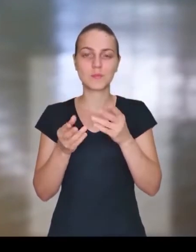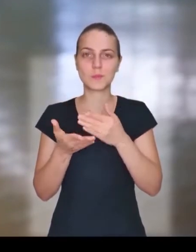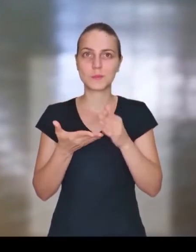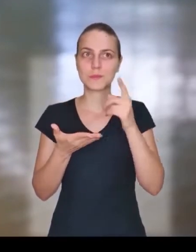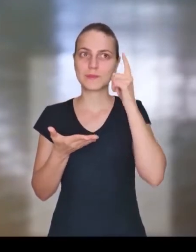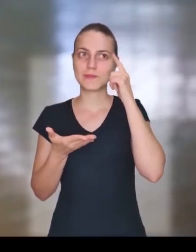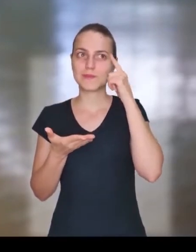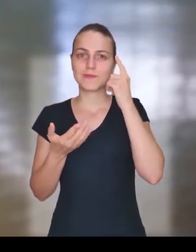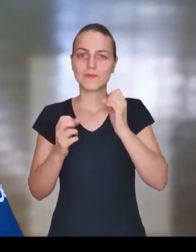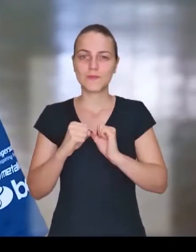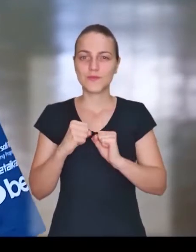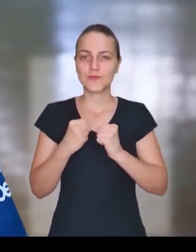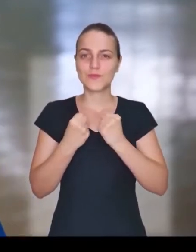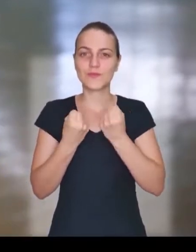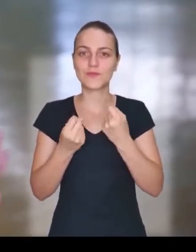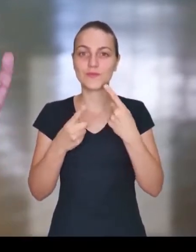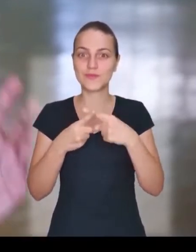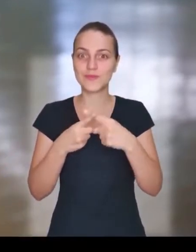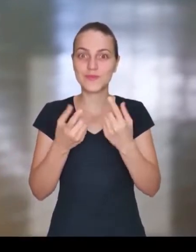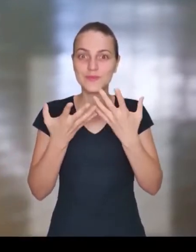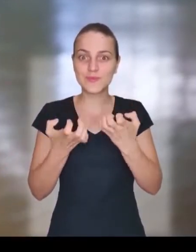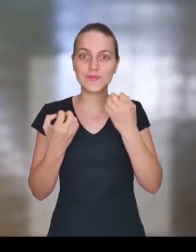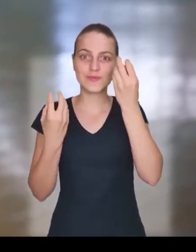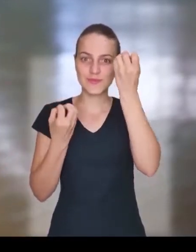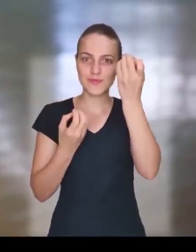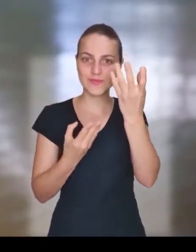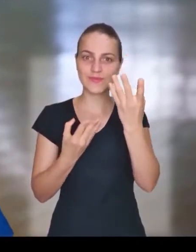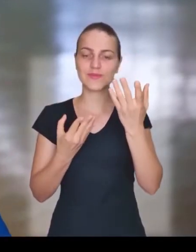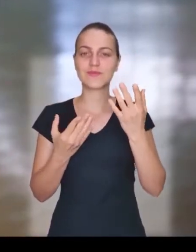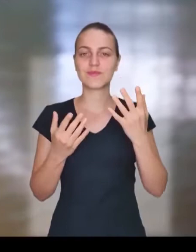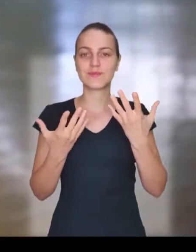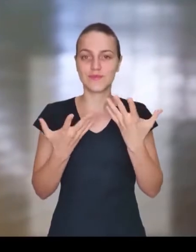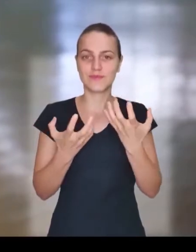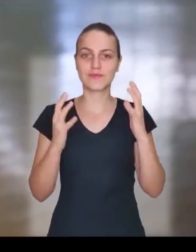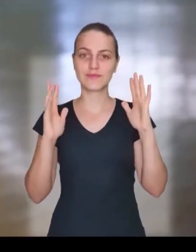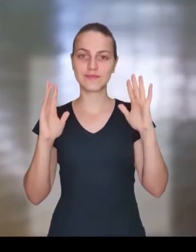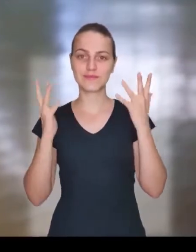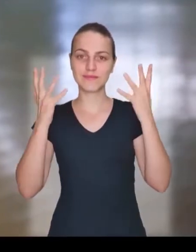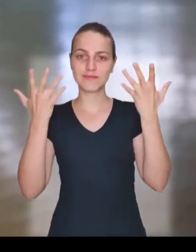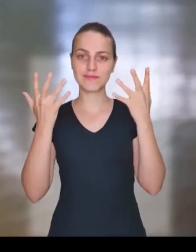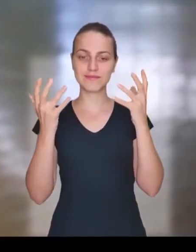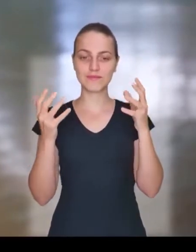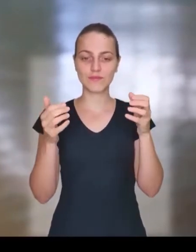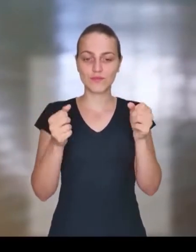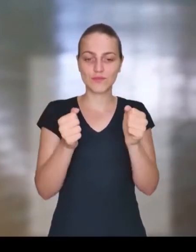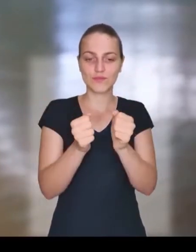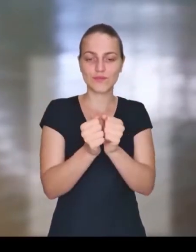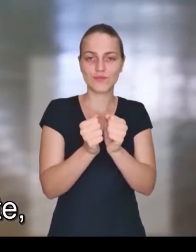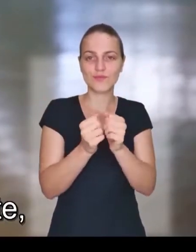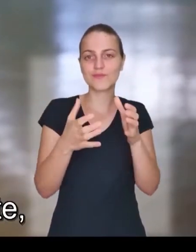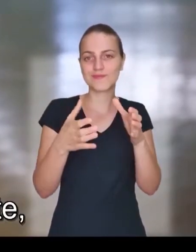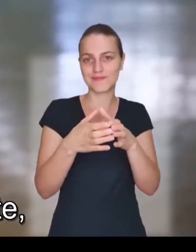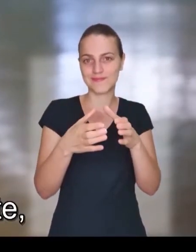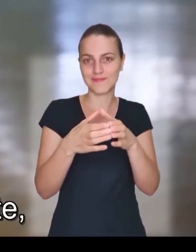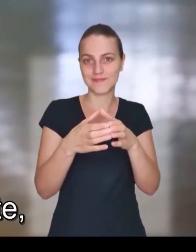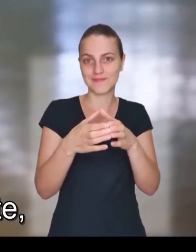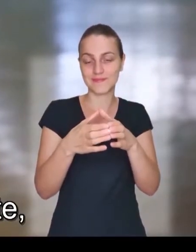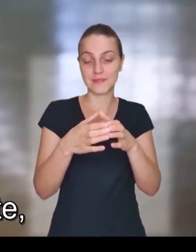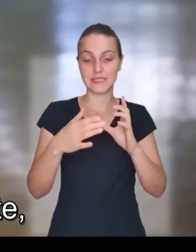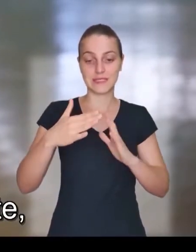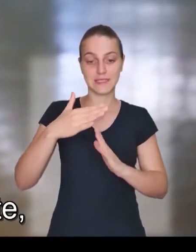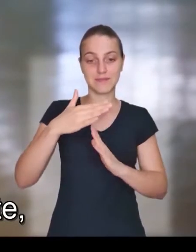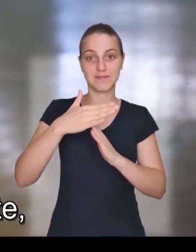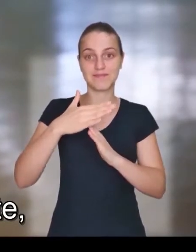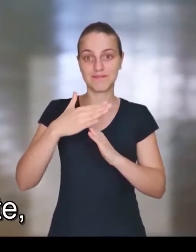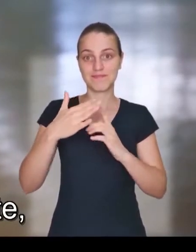lá, eu quero viajar, eu quero me divertir com o pessoal. Aí a pessoa tem uma limitação, né? Então, eu espero que essa